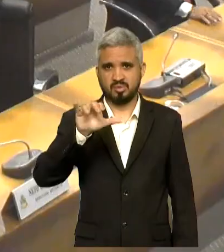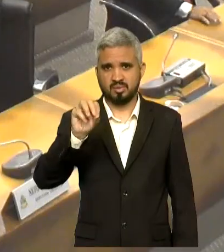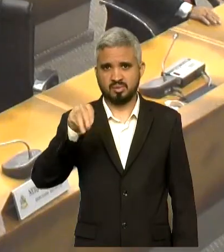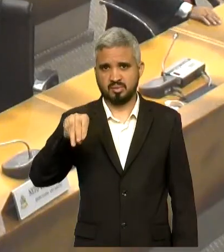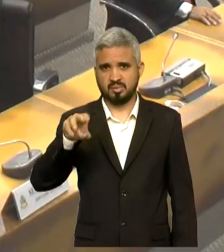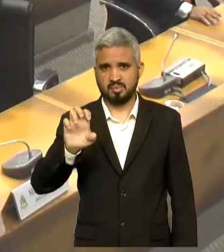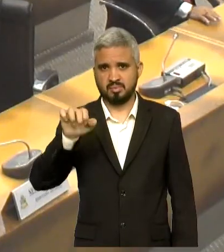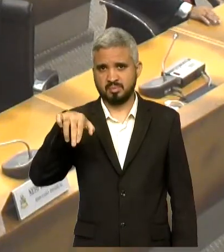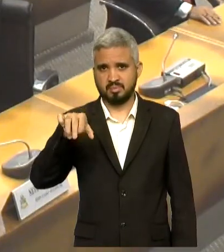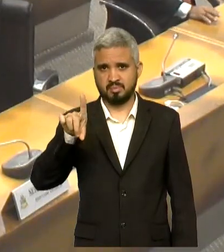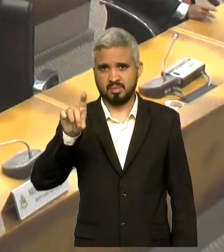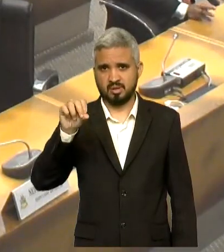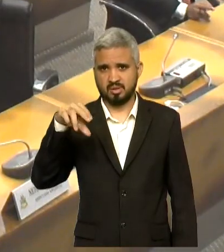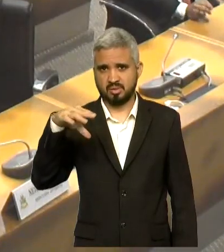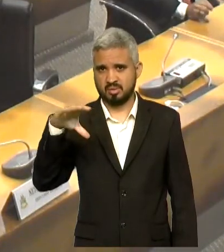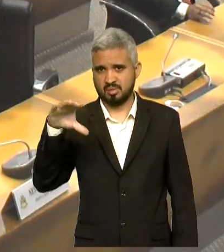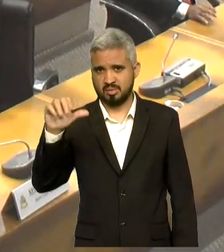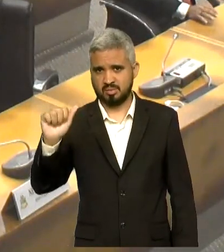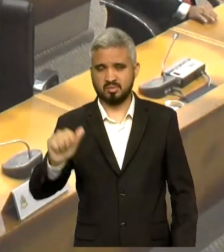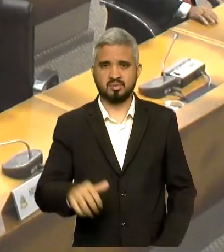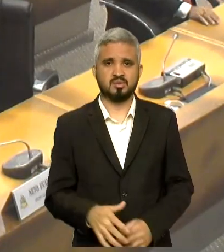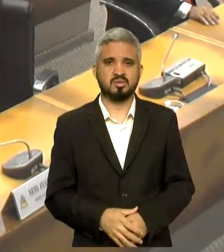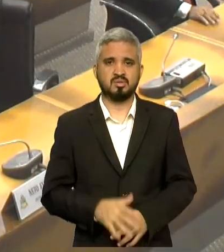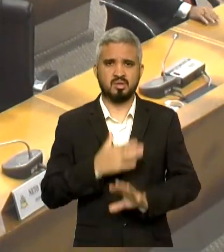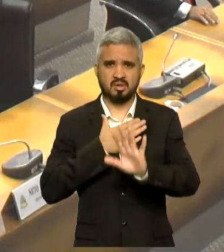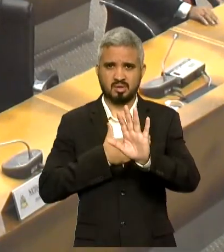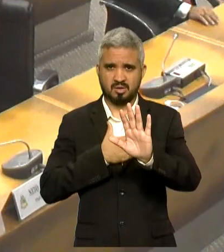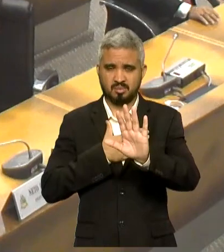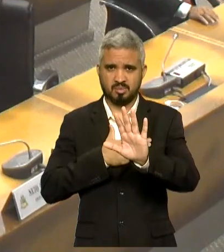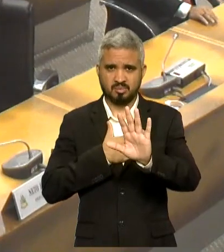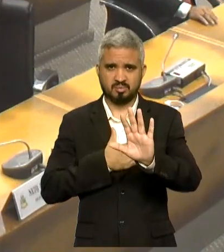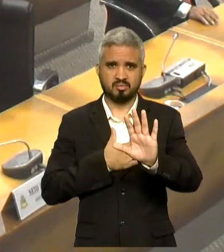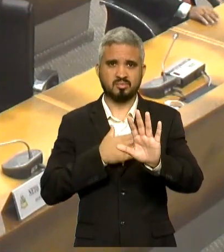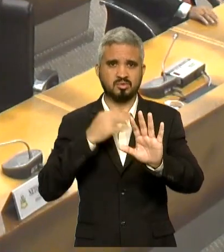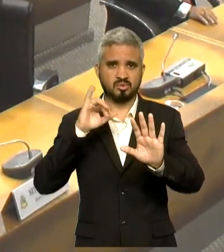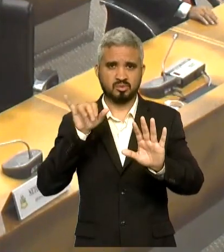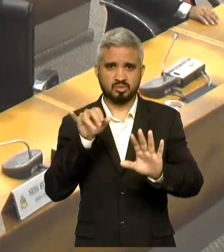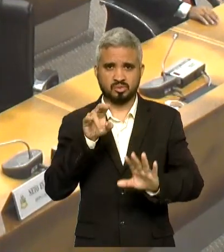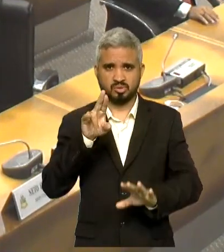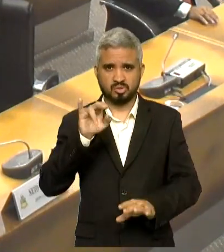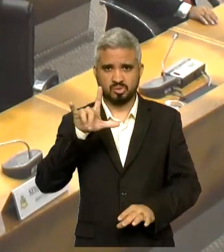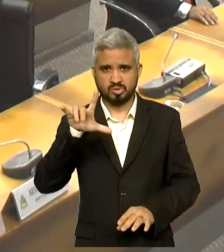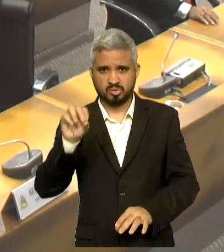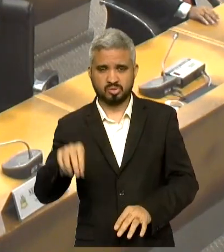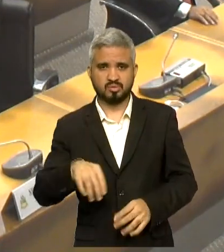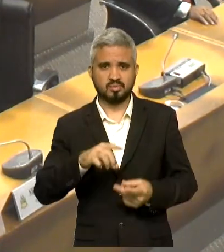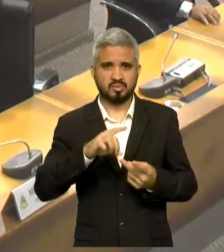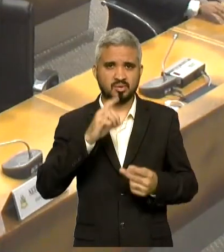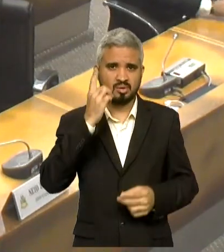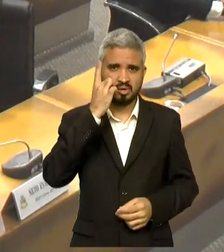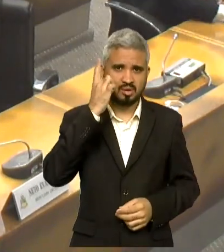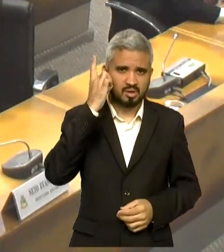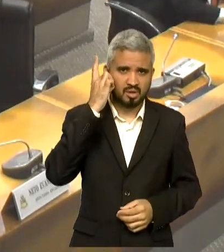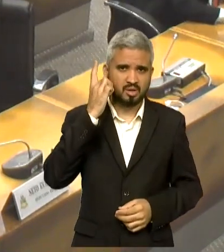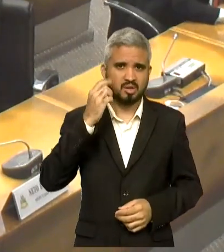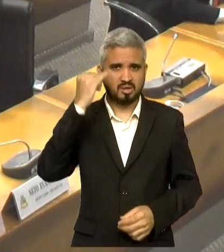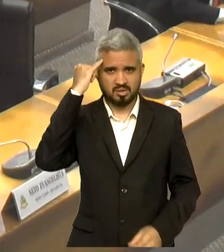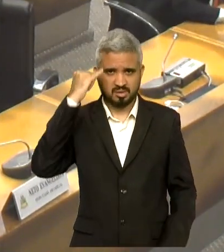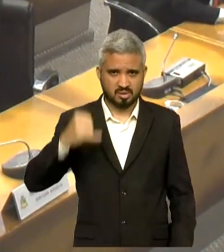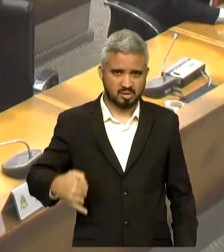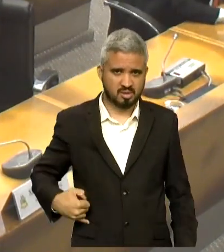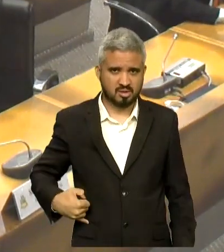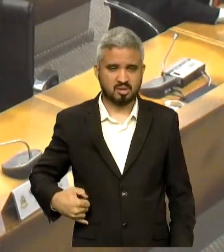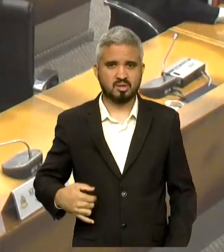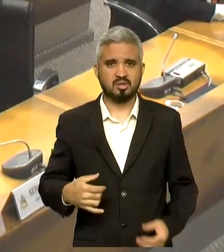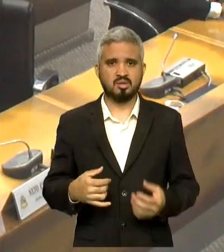Só um minuto, deputado Júlio, deputada Daniela. Deputada Janaína também. Deputada Janaína. Deputado Rodrigo Lago também. Deputado